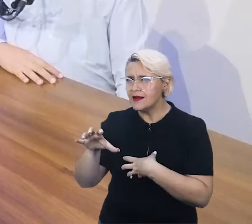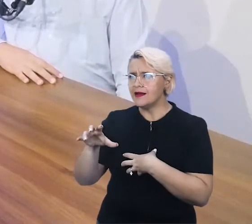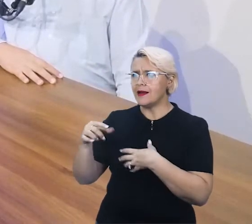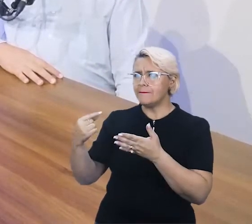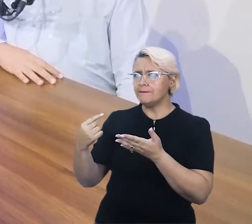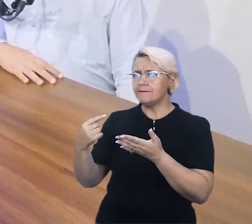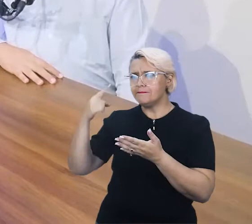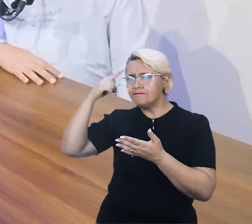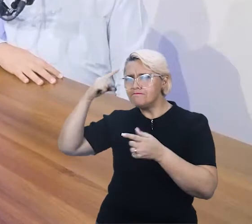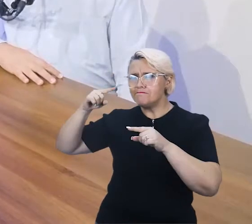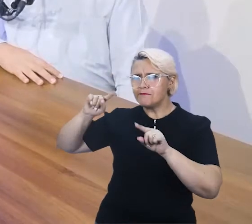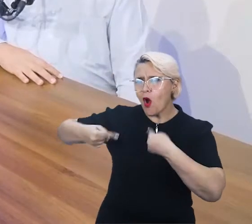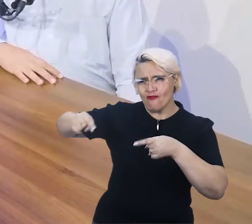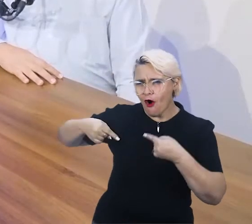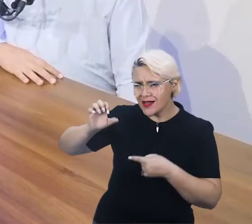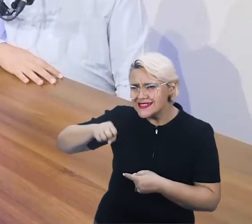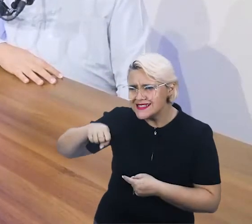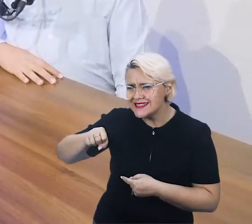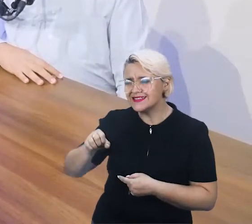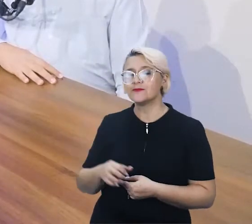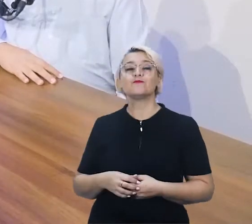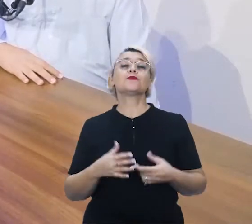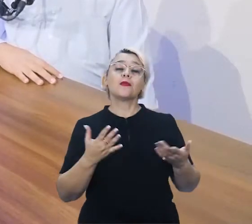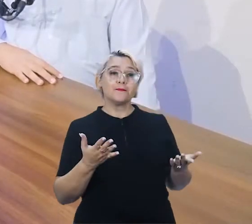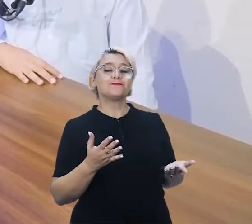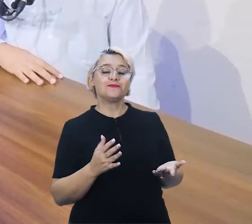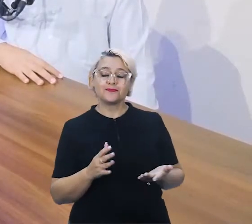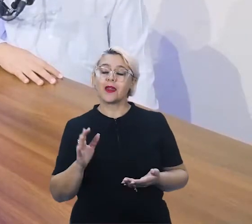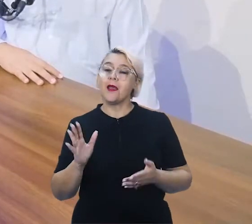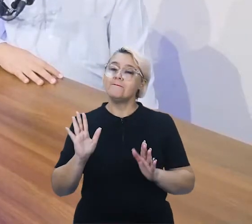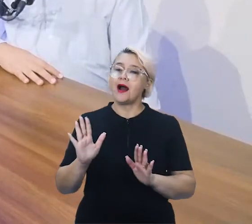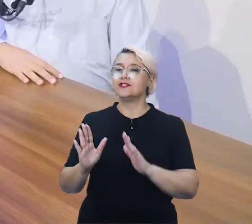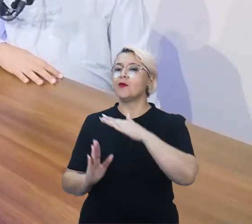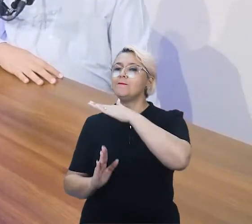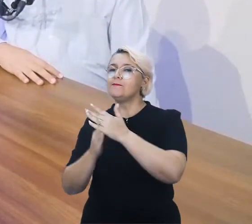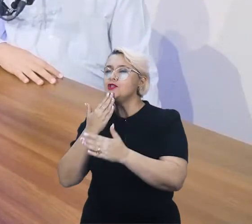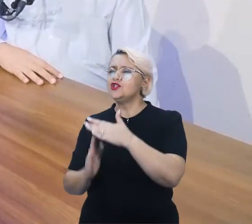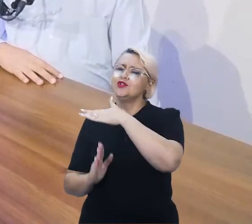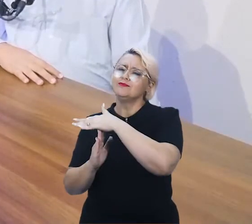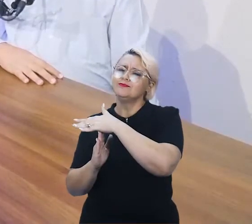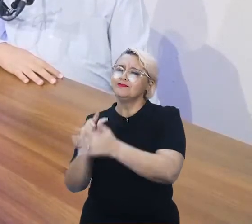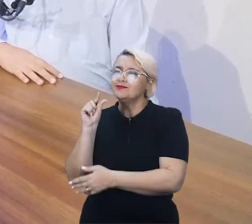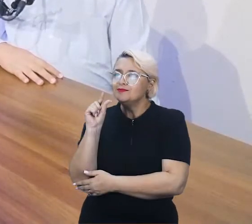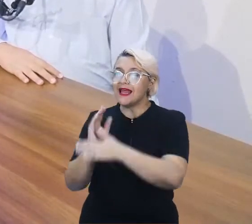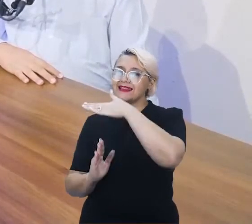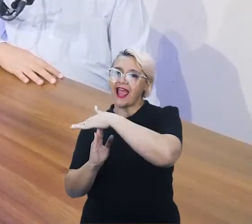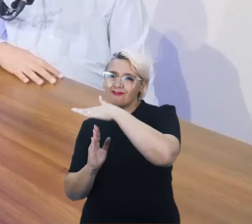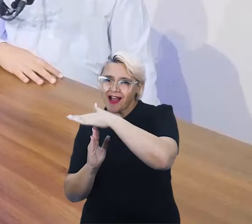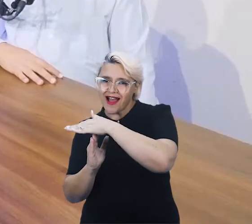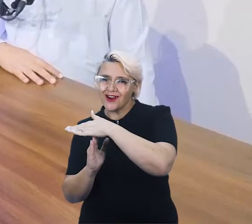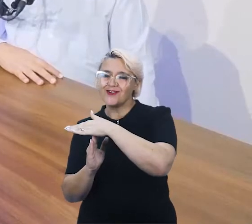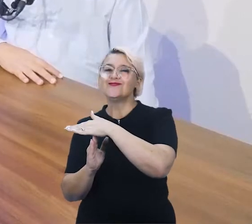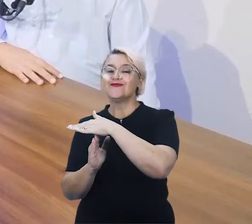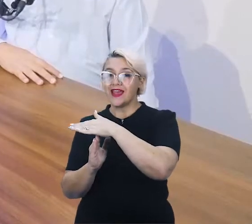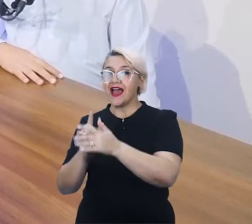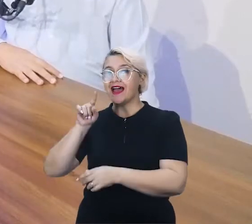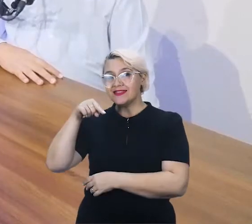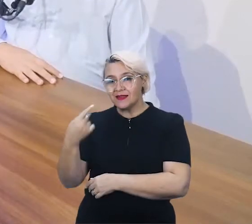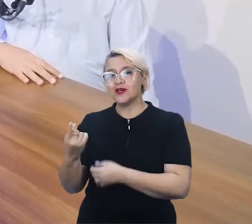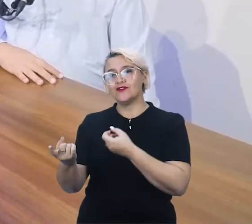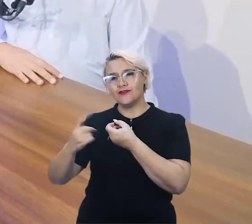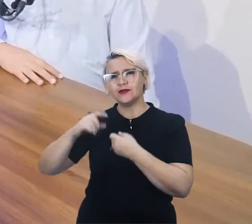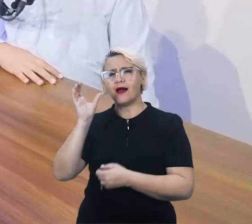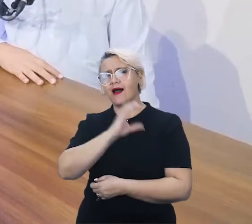essas provocações. Mas, Cláudia, eu vou te pedir só um minutinho para a gente ir para o intervalo. E aí a gente